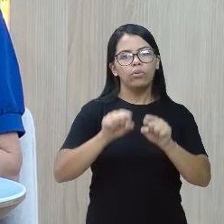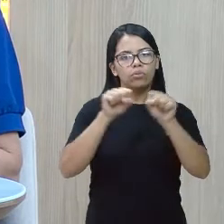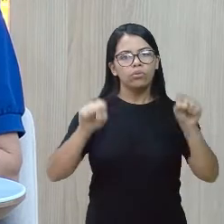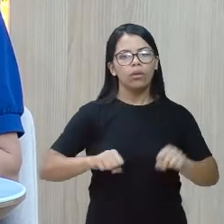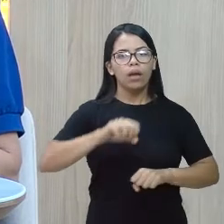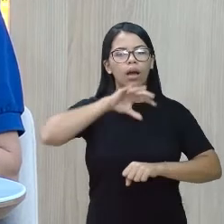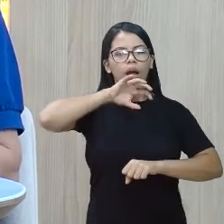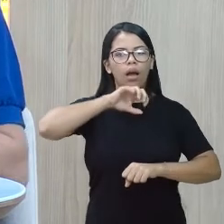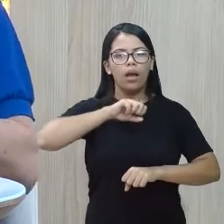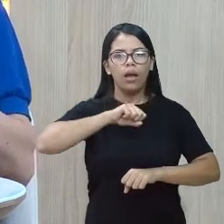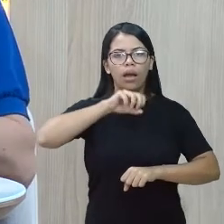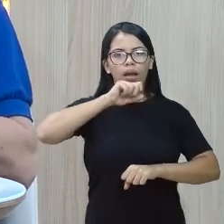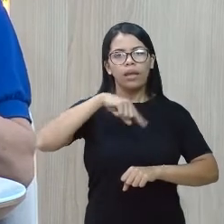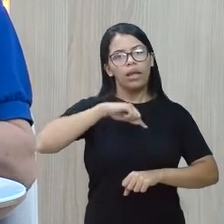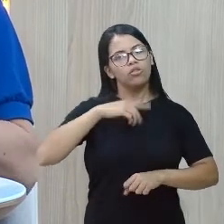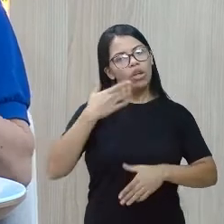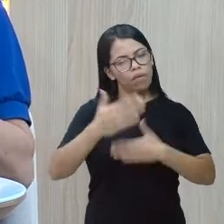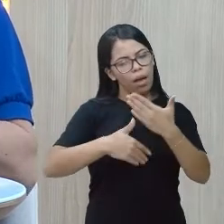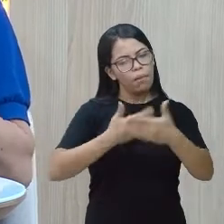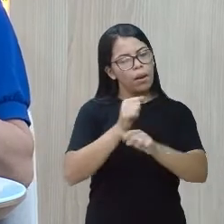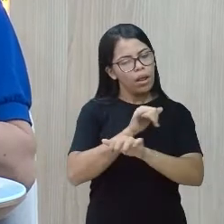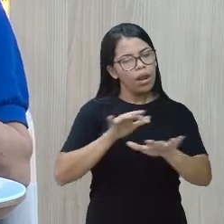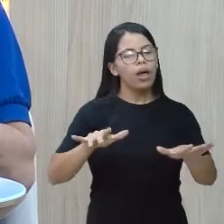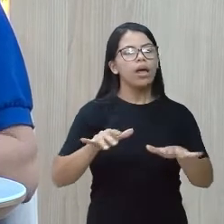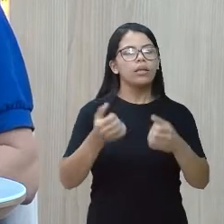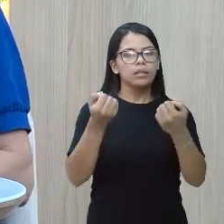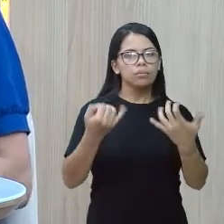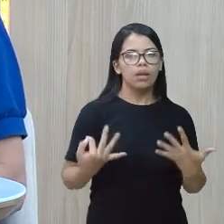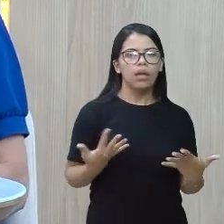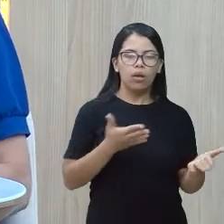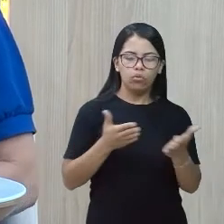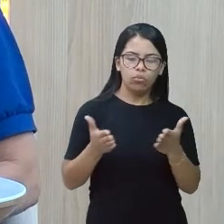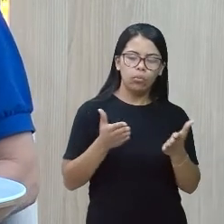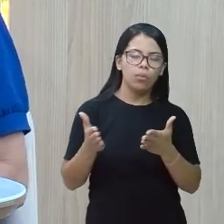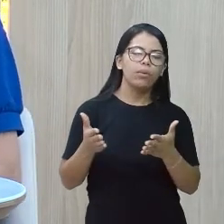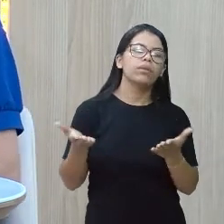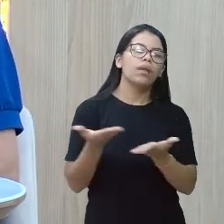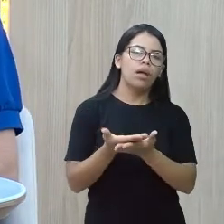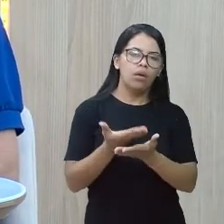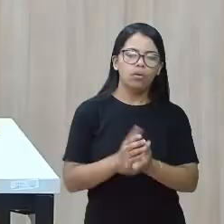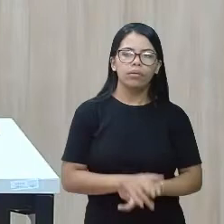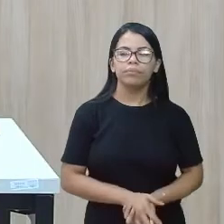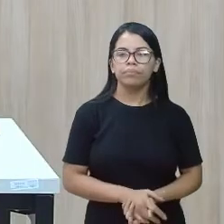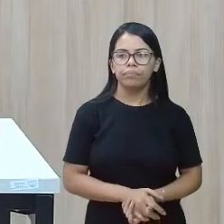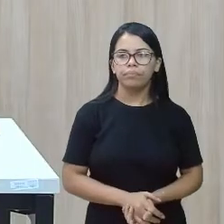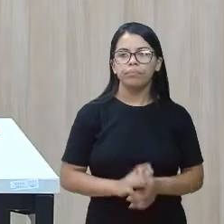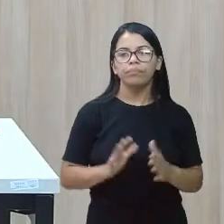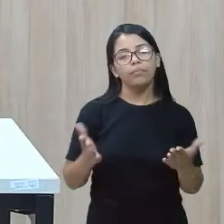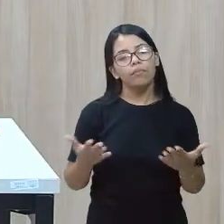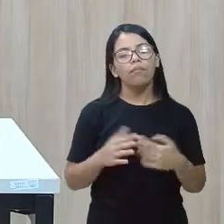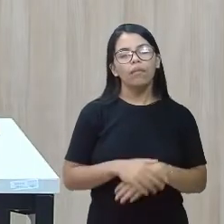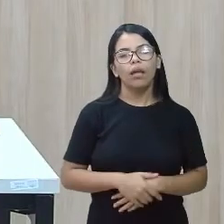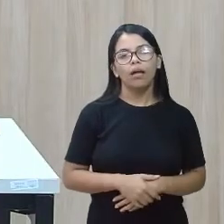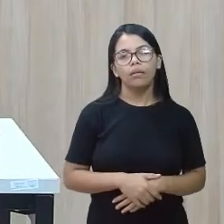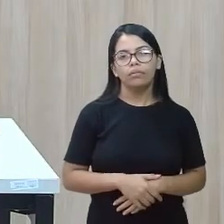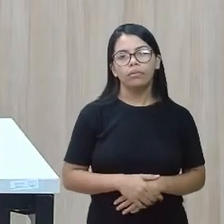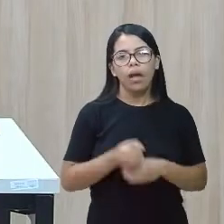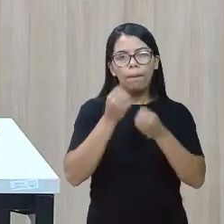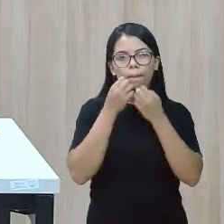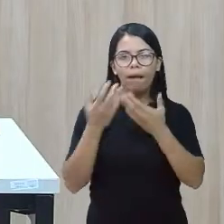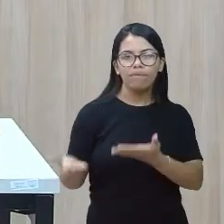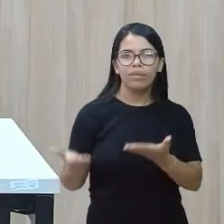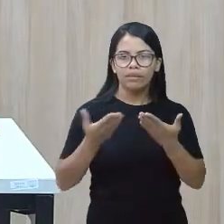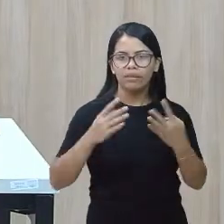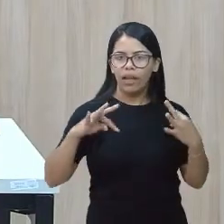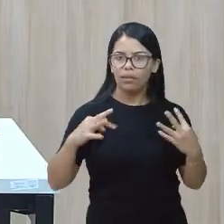que a gente vai dizendo à medida que a aula vai sendo conduzida, tá certo, pessoal? Pois é, professora Cláudia, vamos dar as boas-vindas